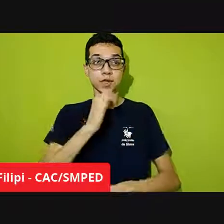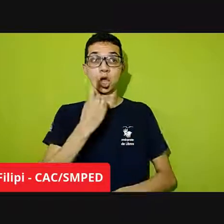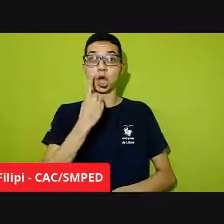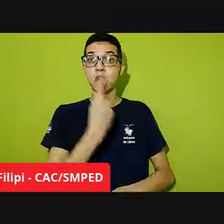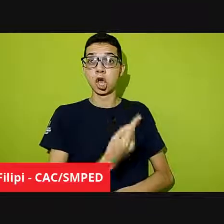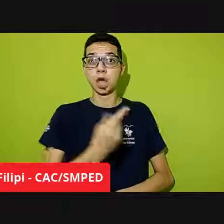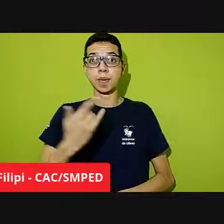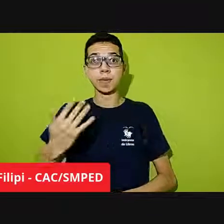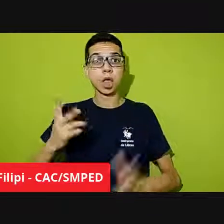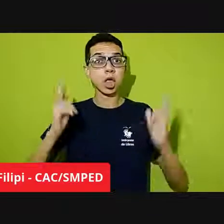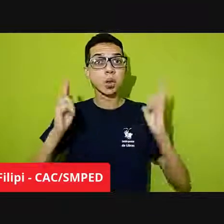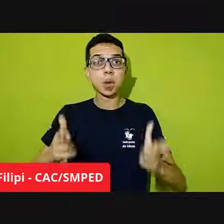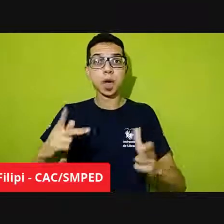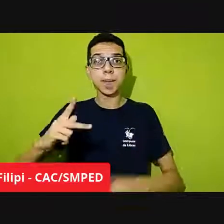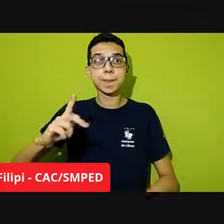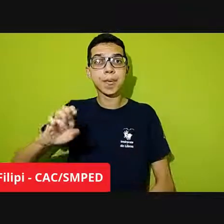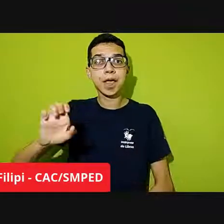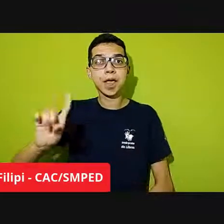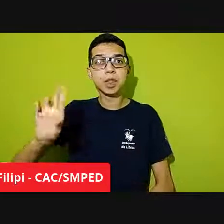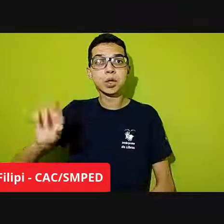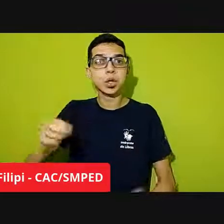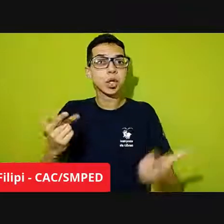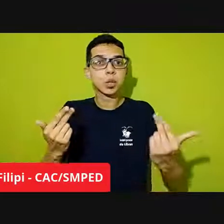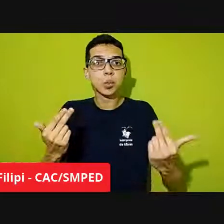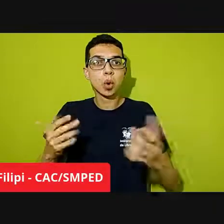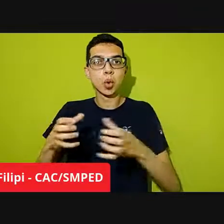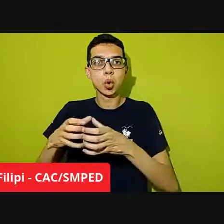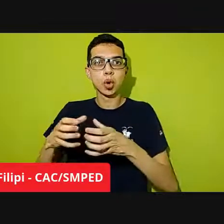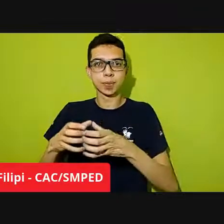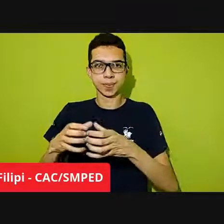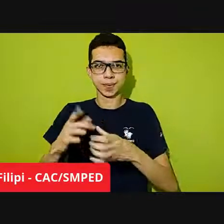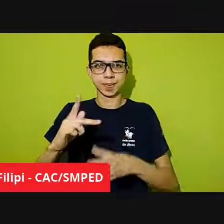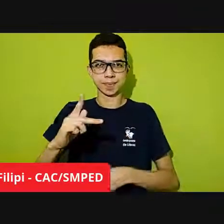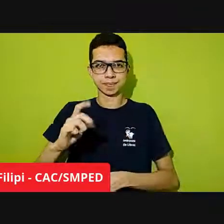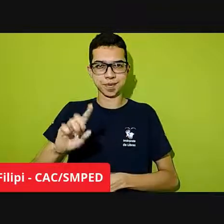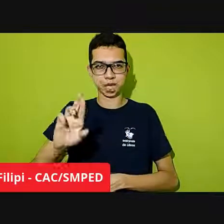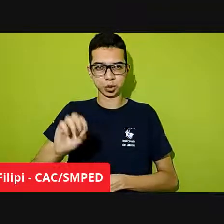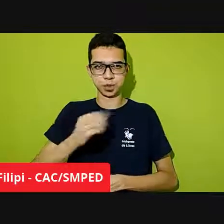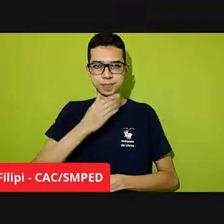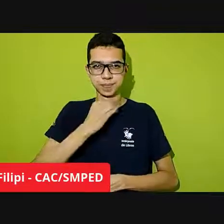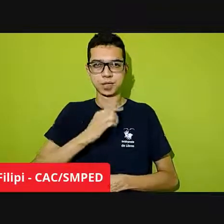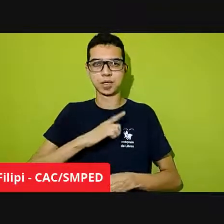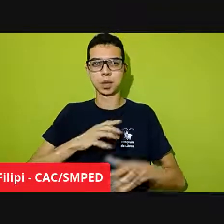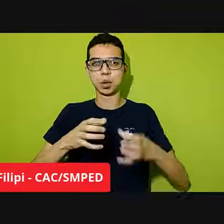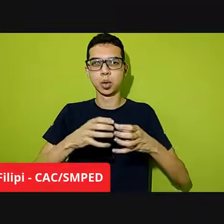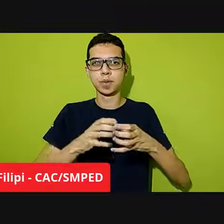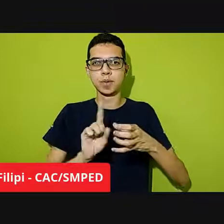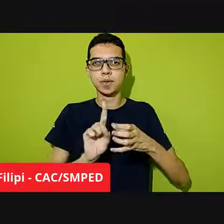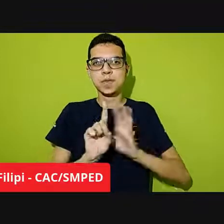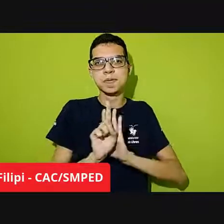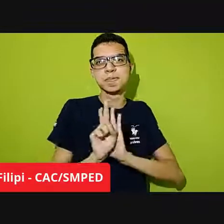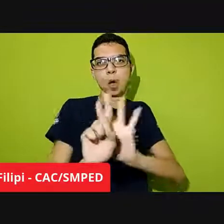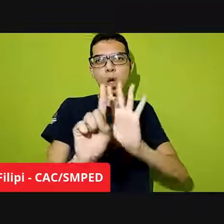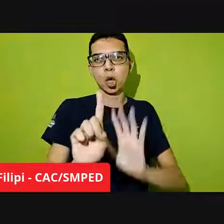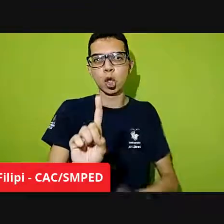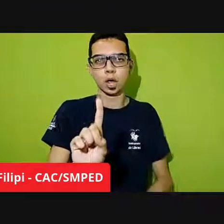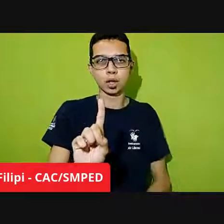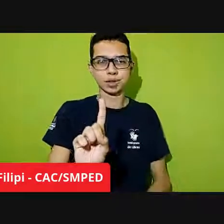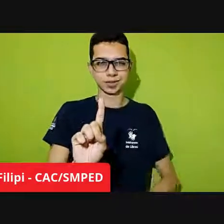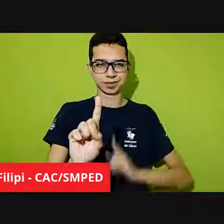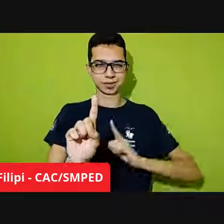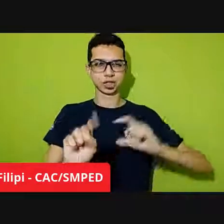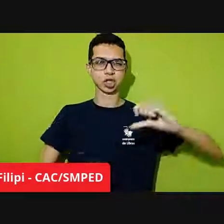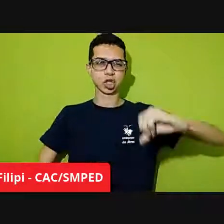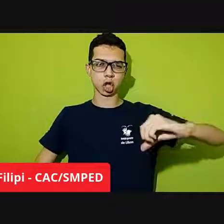Pedro. E aí abriu uma clareira no grupo e empurraram o Pedro para frente. Pedro, a molecada tinha uns 9, 10 anos, mais ou